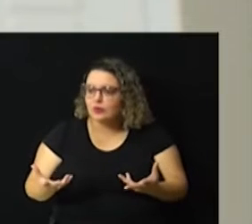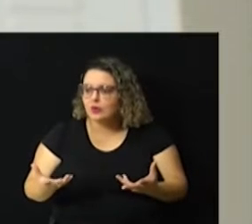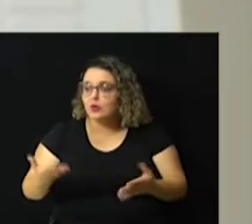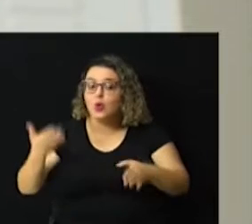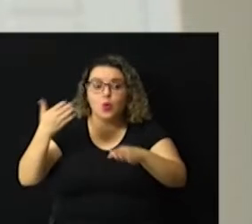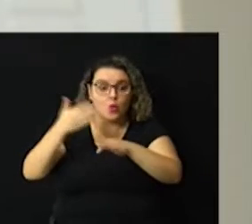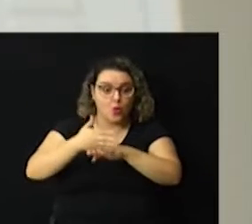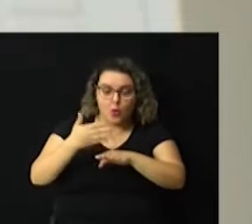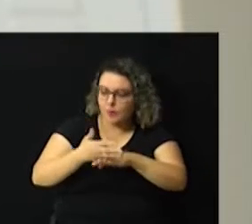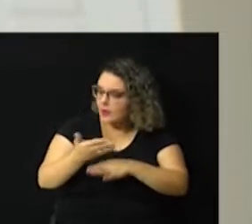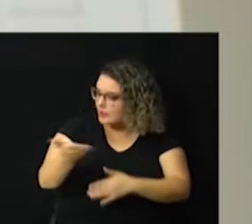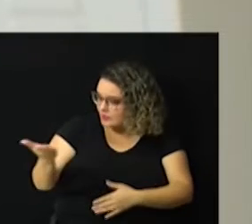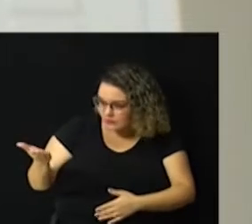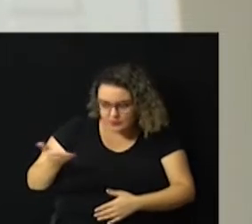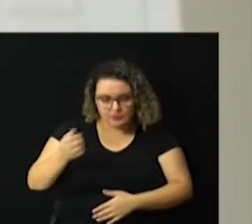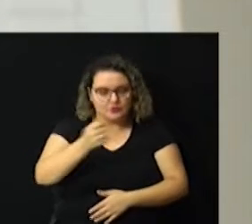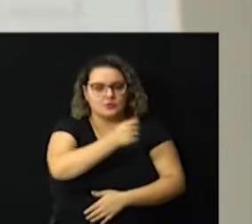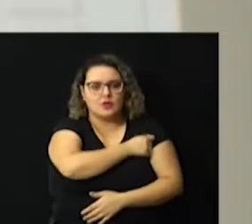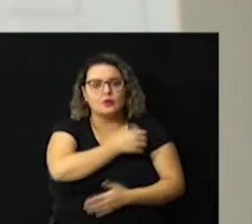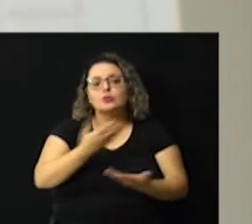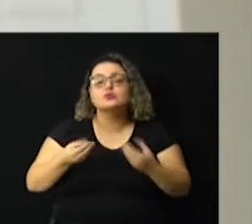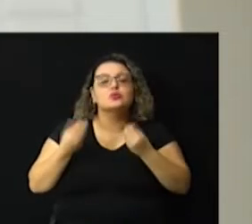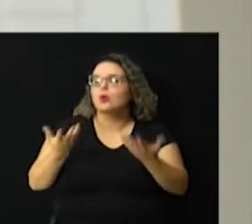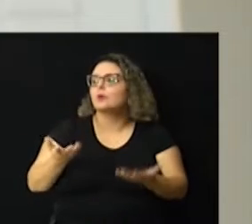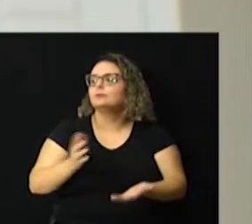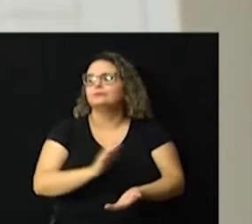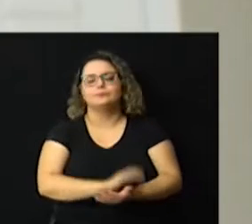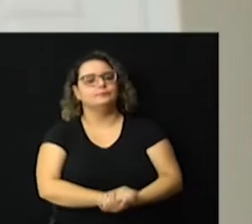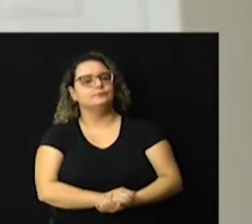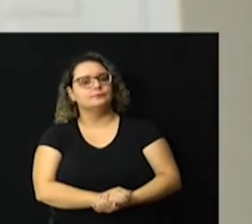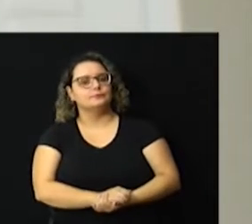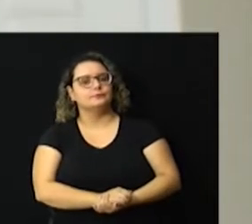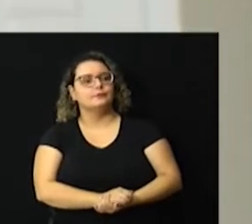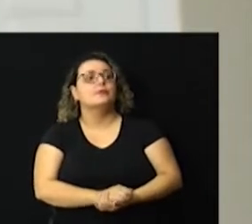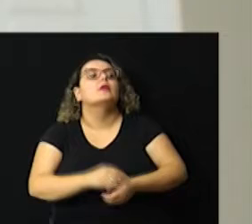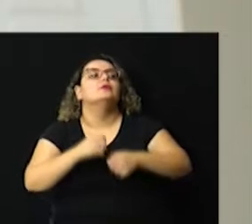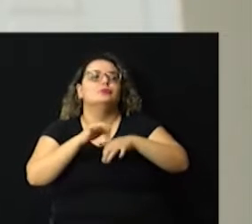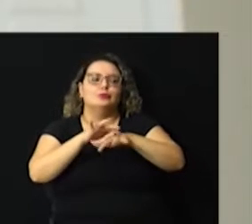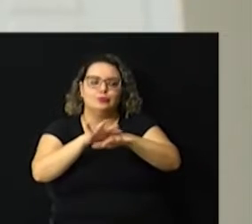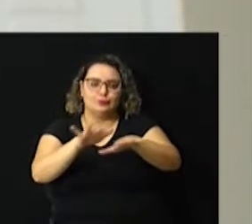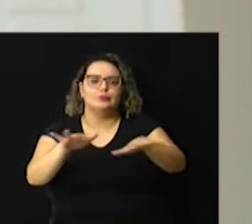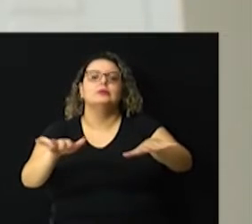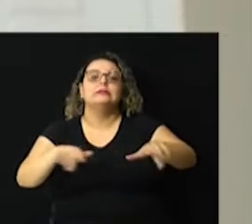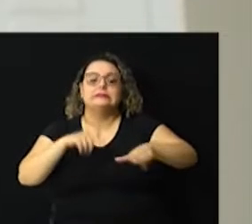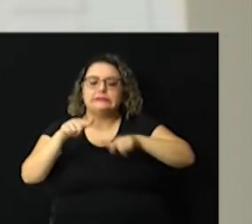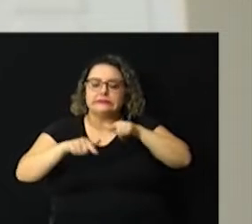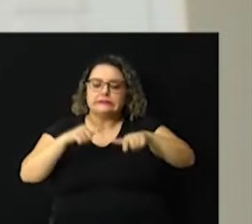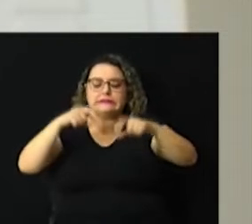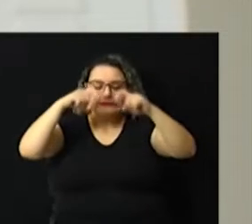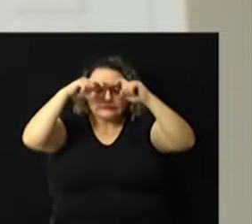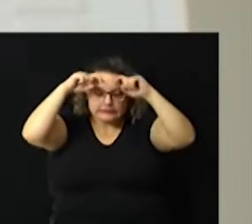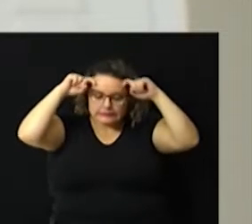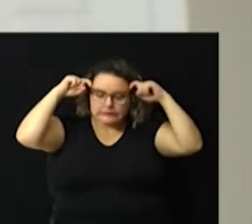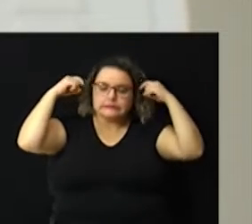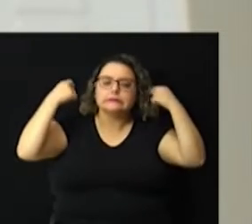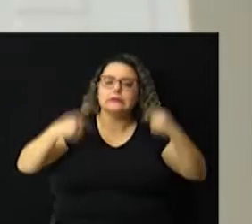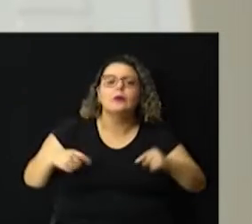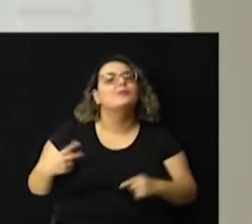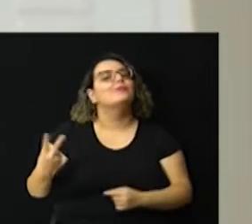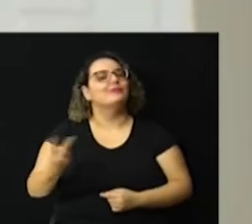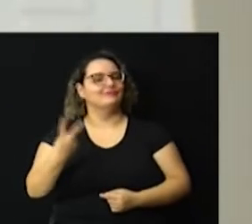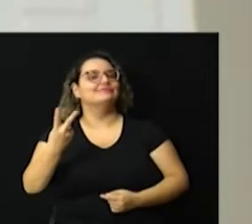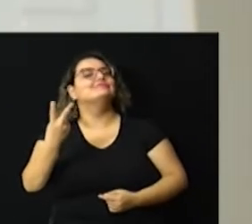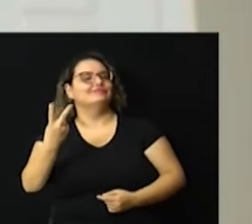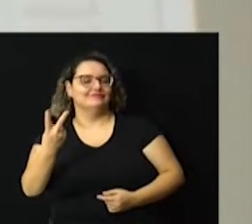e com a participação de vocês, evidentemente. Isso, repercutiu bastante, foi bem trabalhoso, mas valeu a